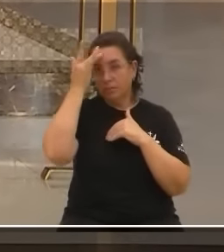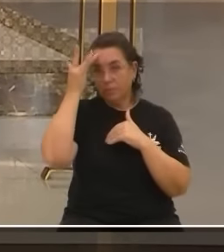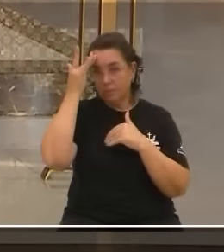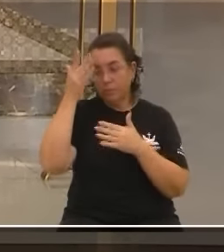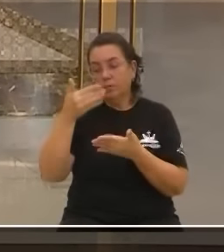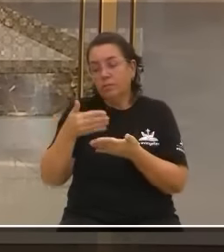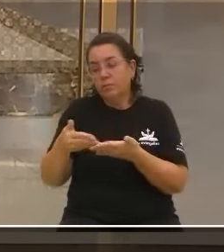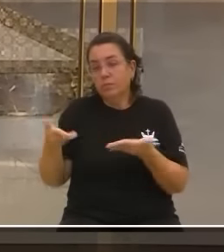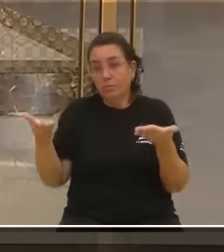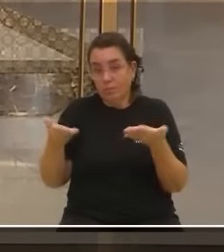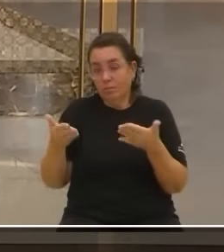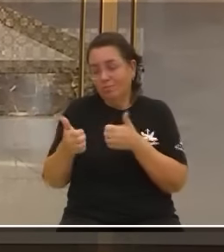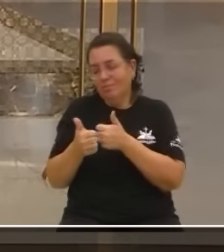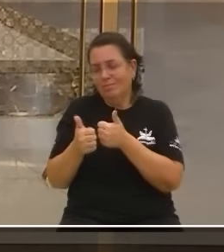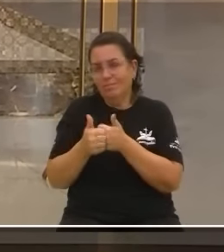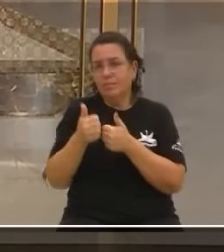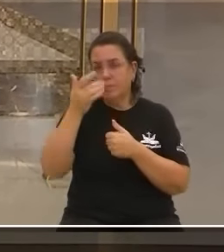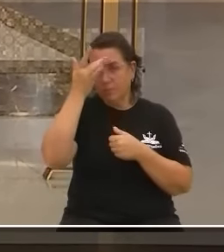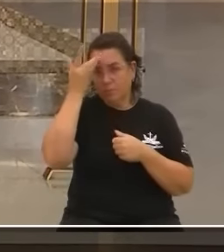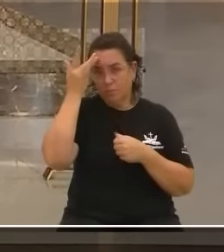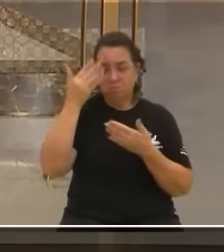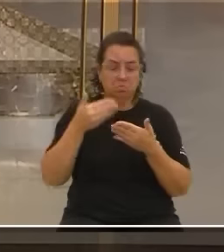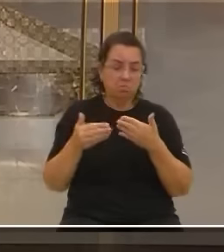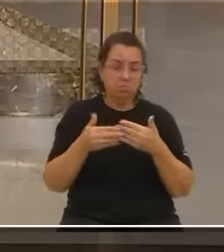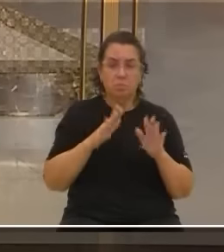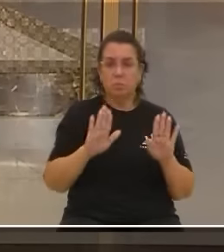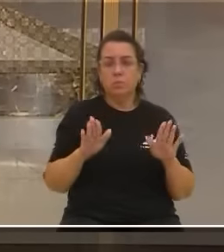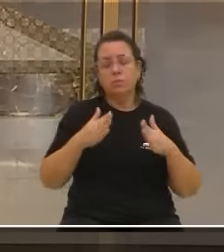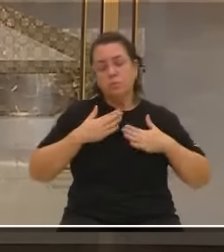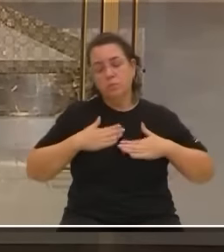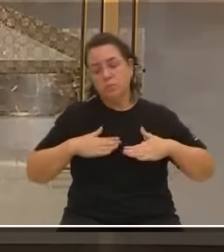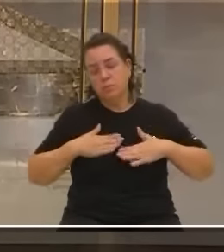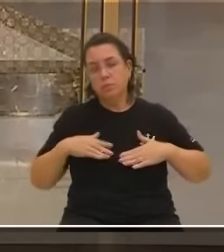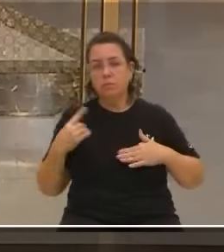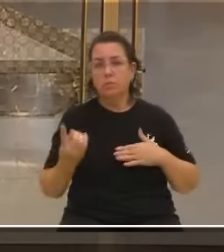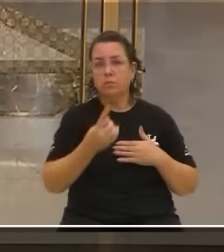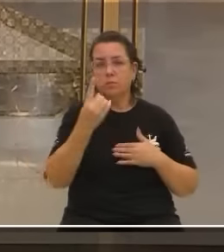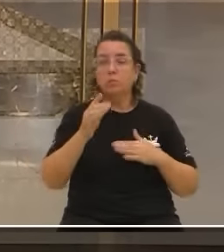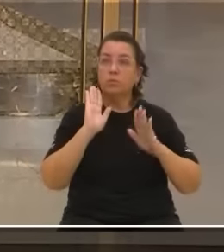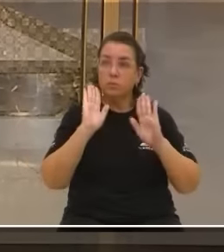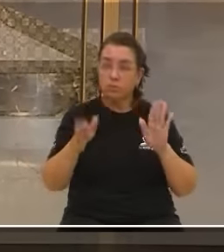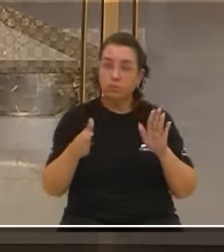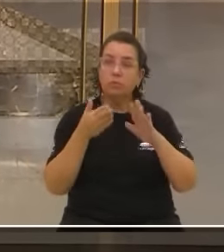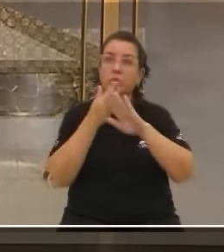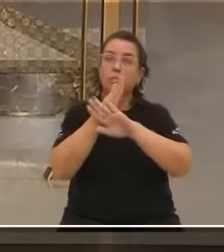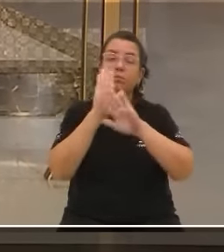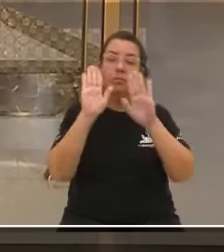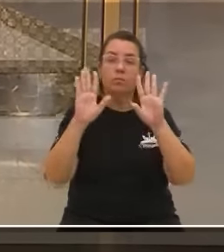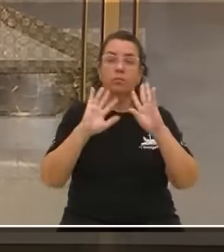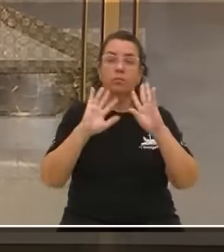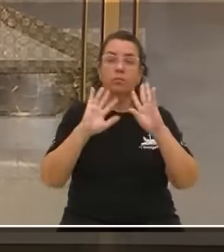perderam recentemente seus entes queridos, e o descanso eterno àqueles que já partiram. Tudo isso vos pedimos,